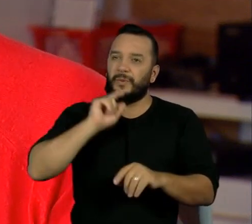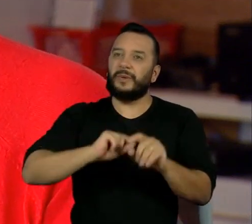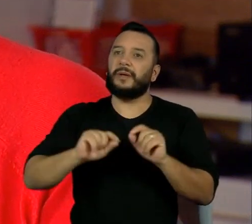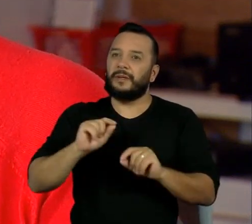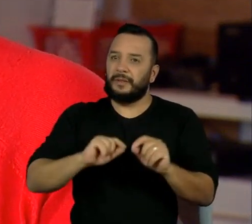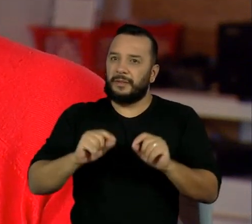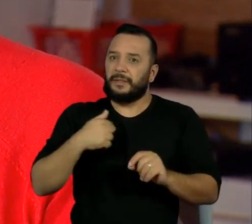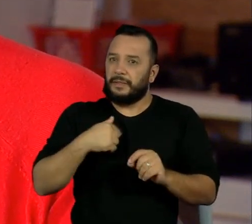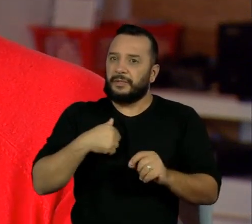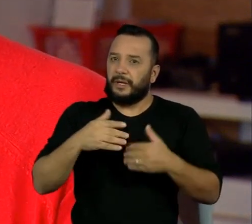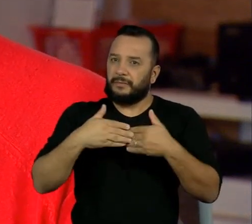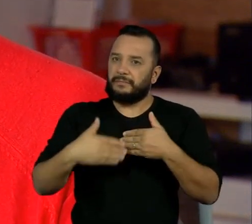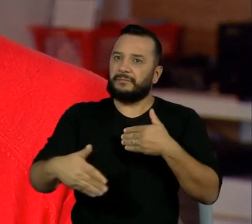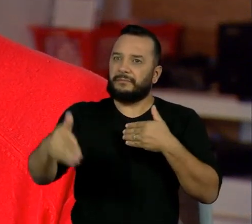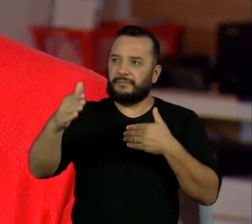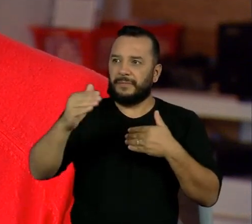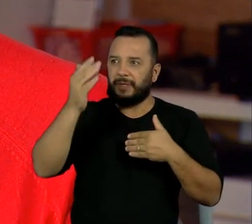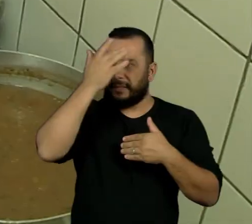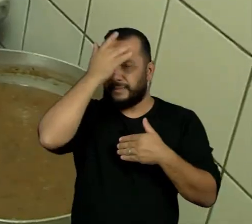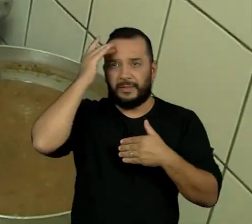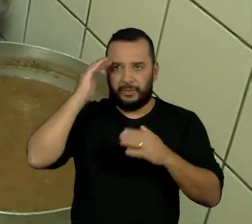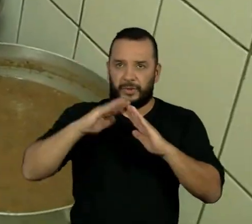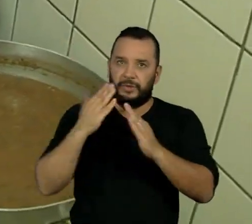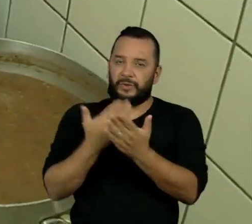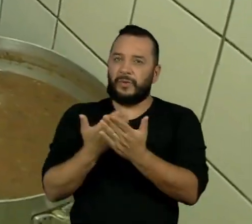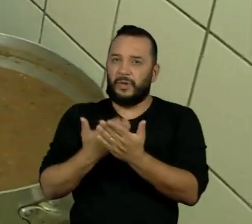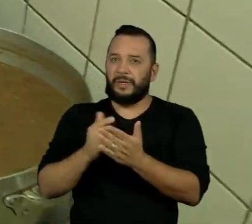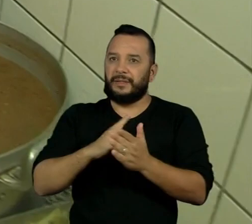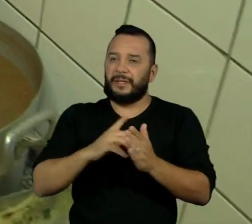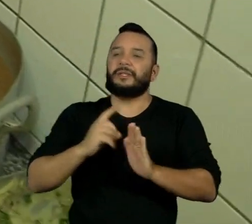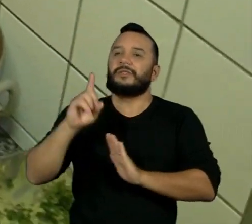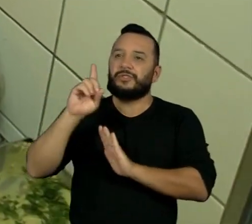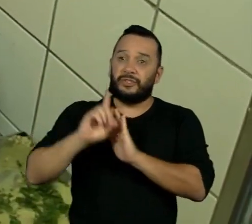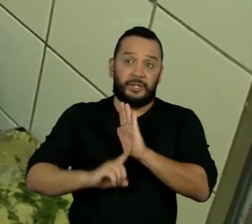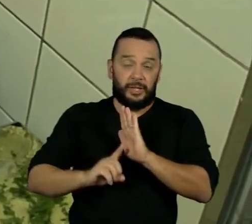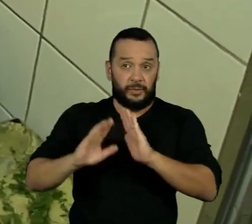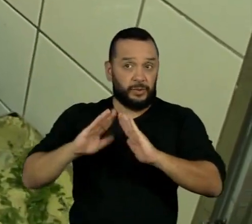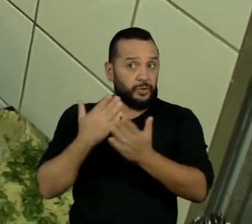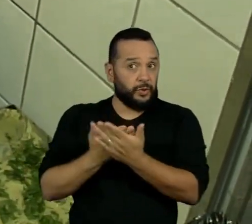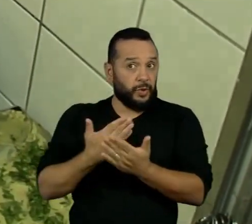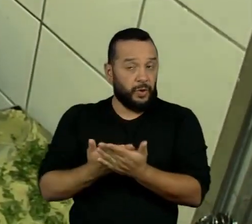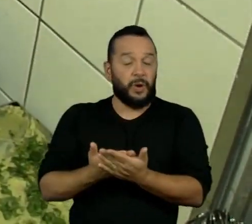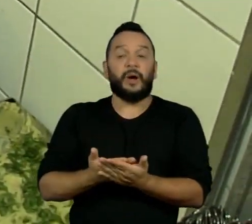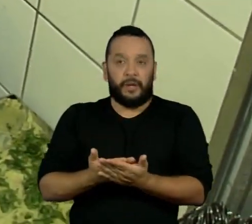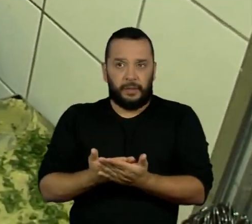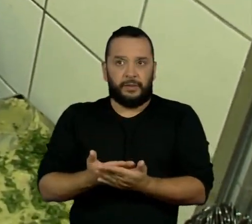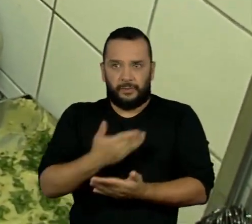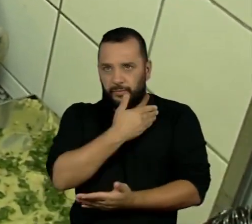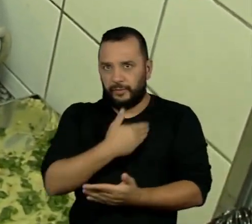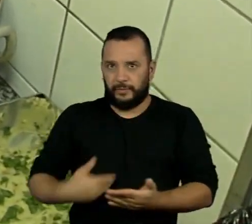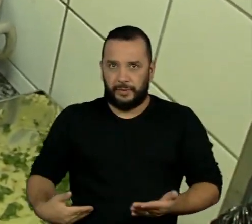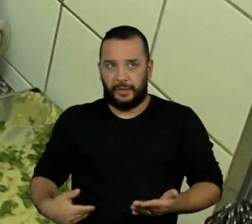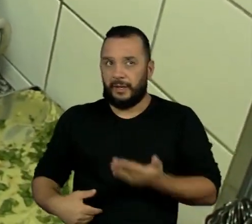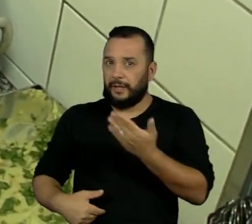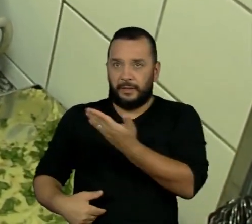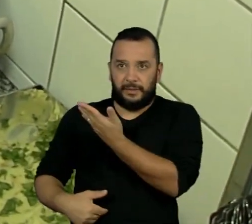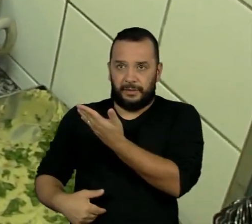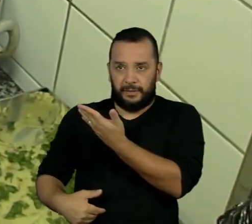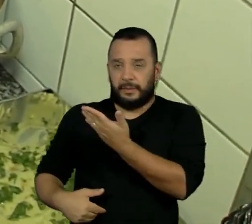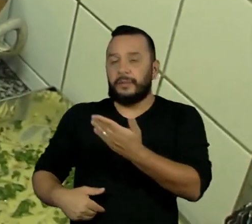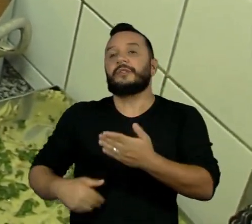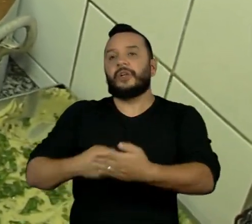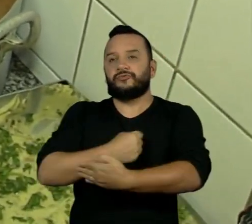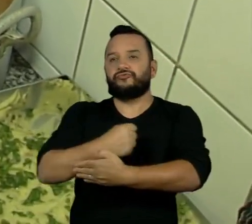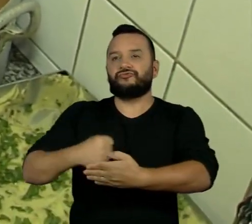todo mundo vai ter direito numa escola, por exemplo, numa escola pública. Poxa, das crianças, das merendeiras fazerem a